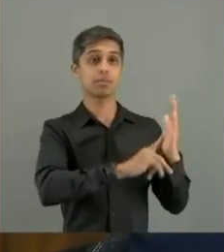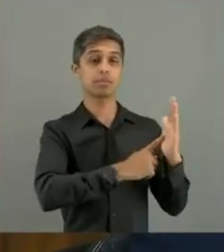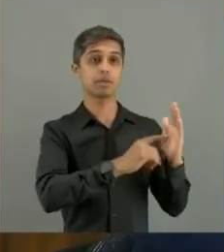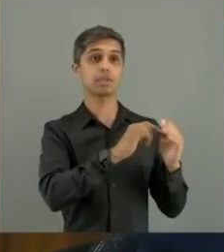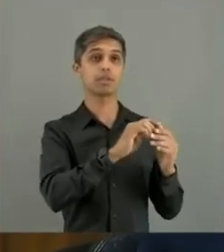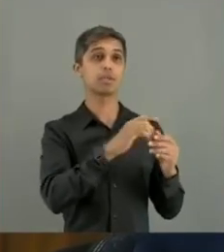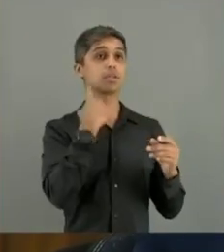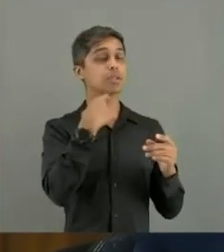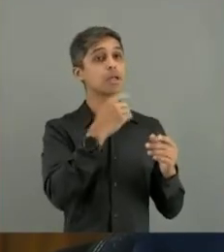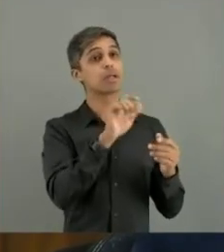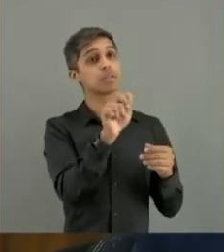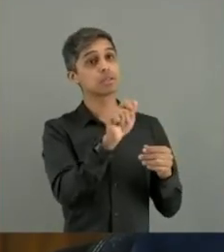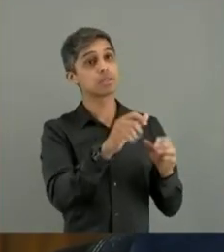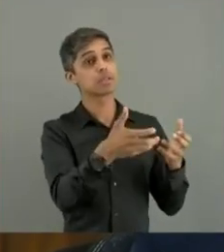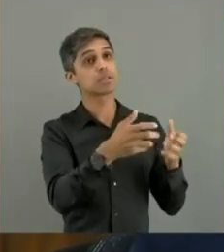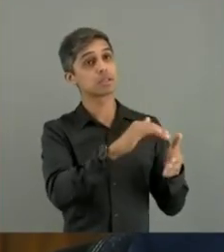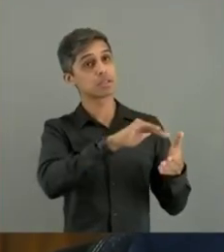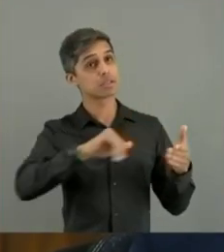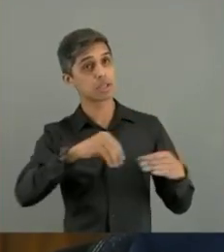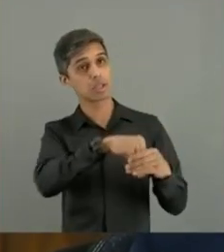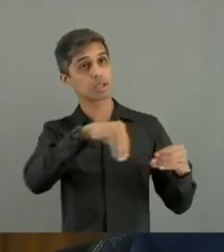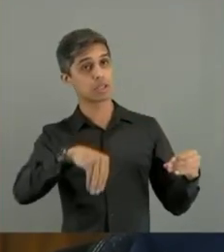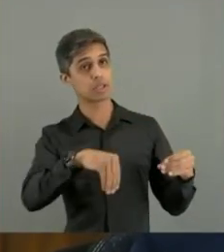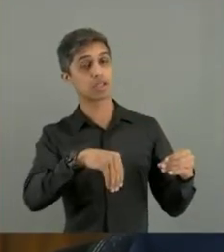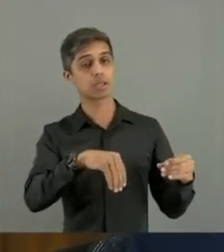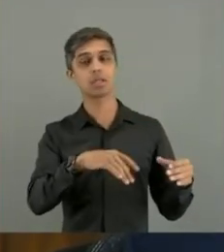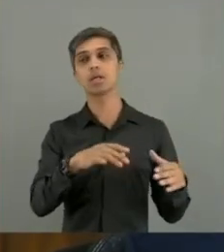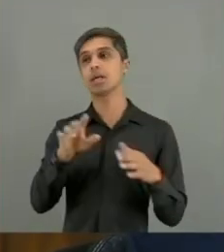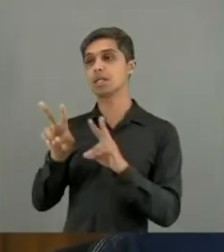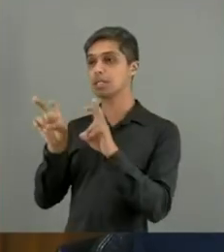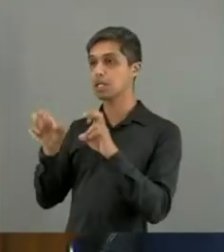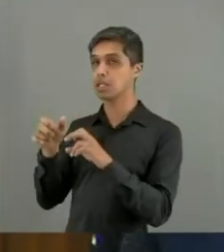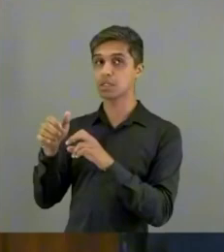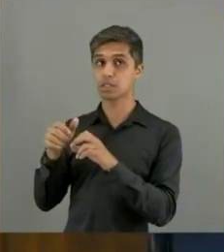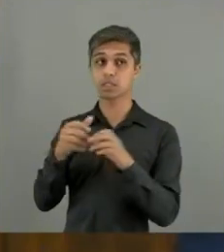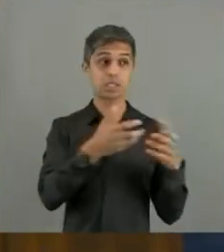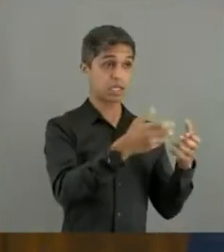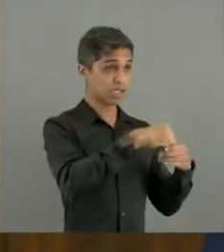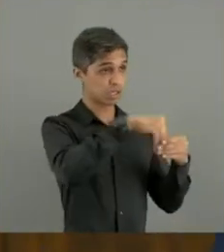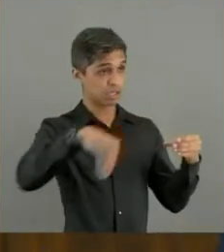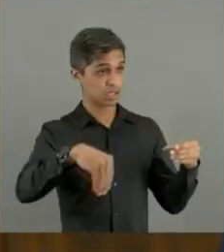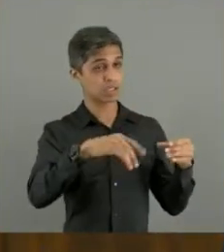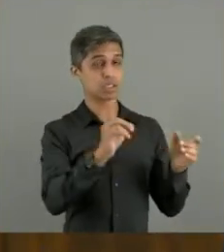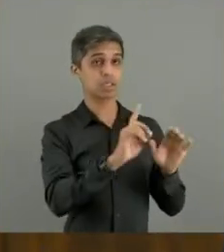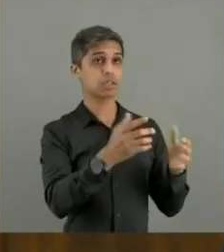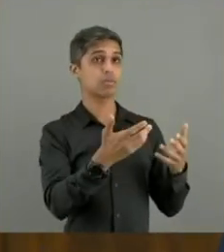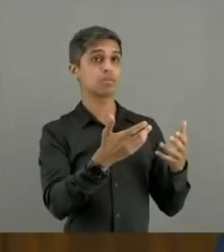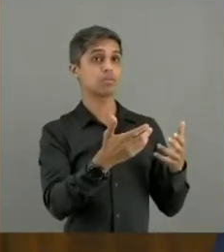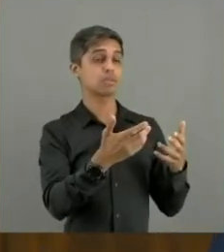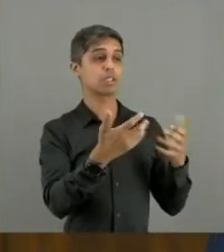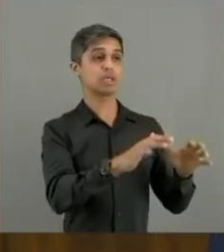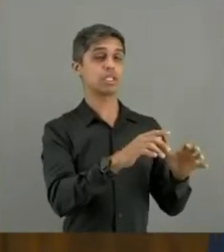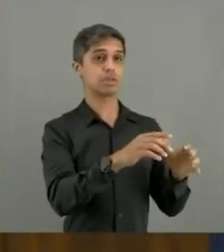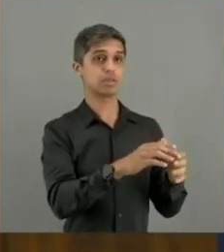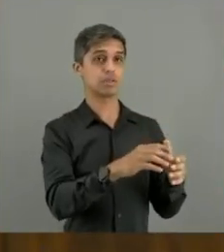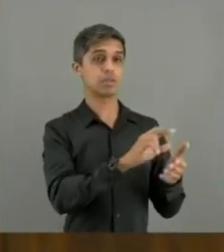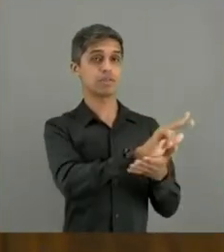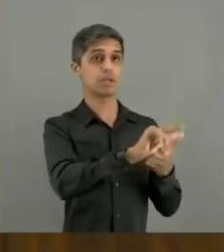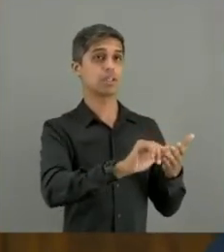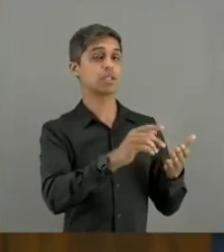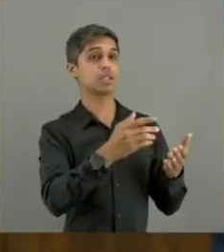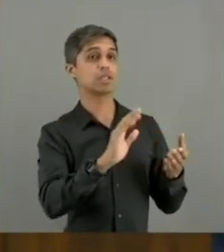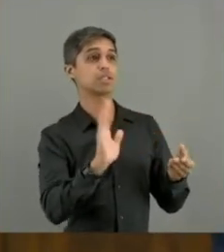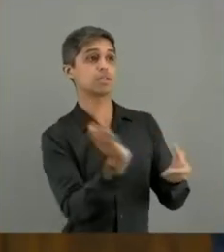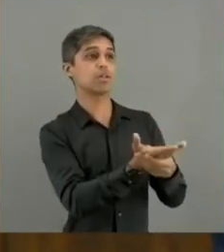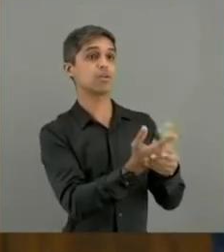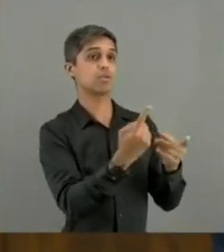são associados querendo sair do processo. Em relação aos 16... Querendo sair da associação que eles não deram causa. Né? São milhares de associados que ingressaram